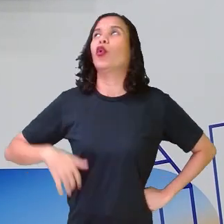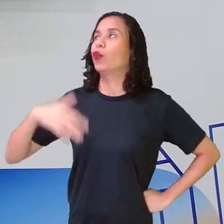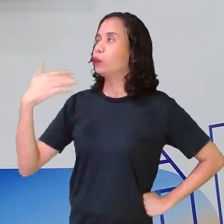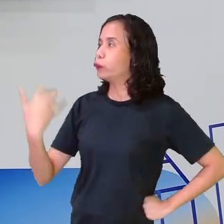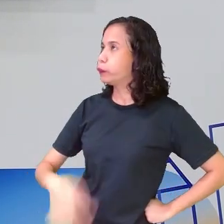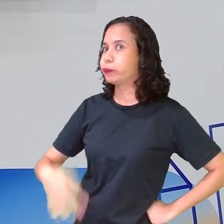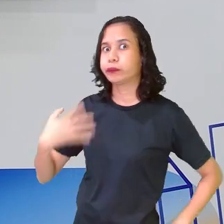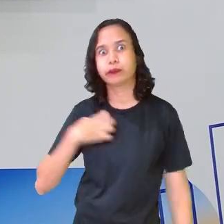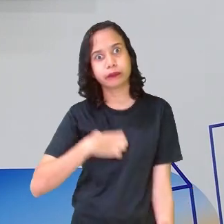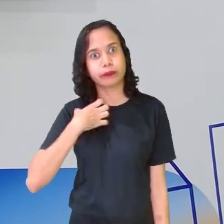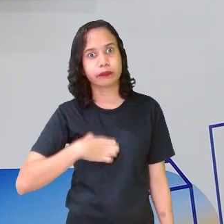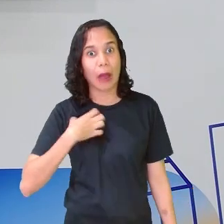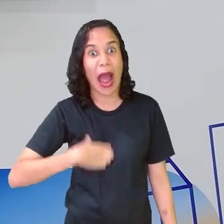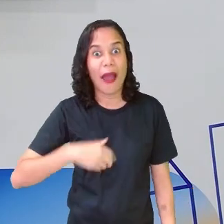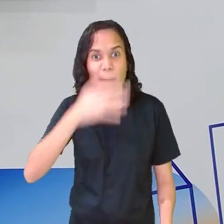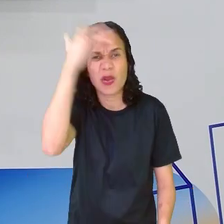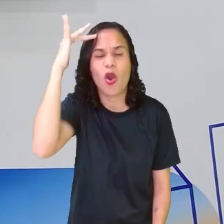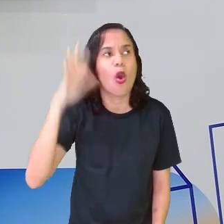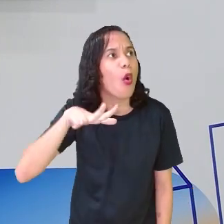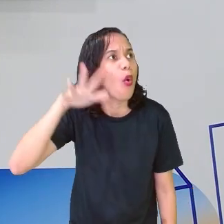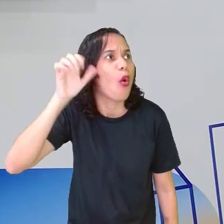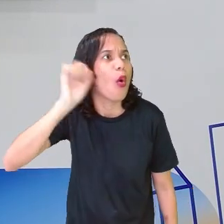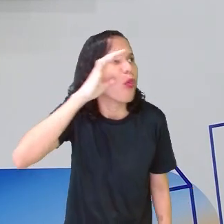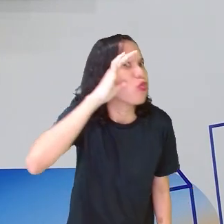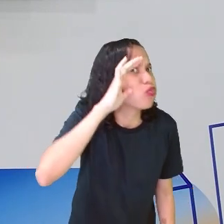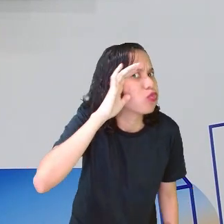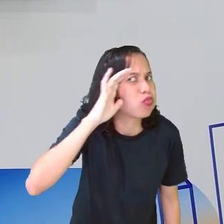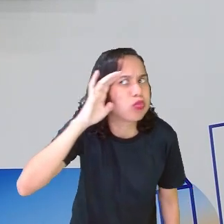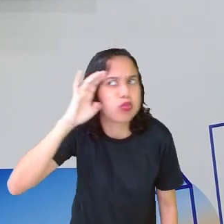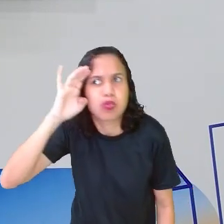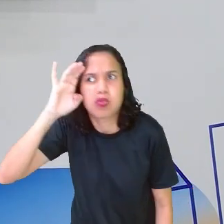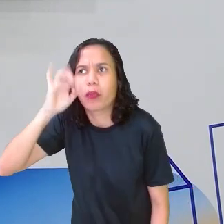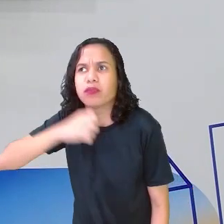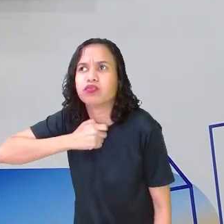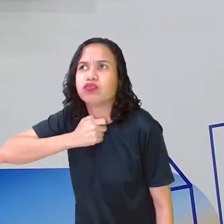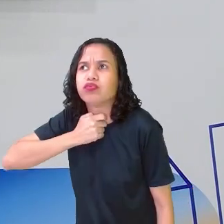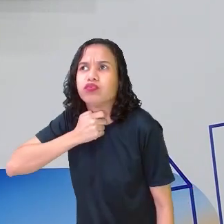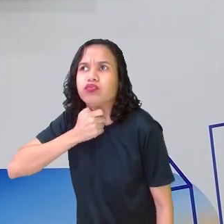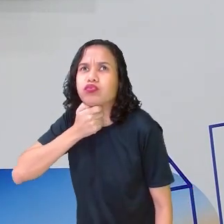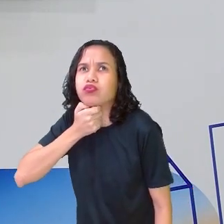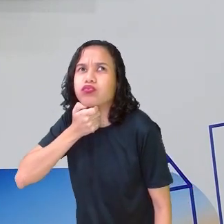ela lança um assovio muito forte, com a garganta queimando.